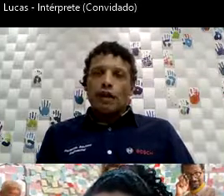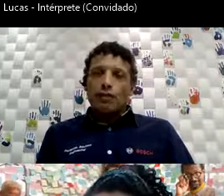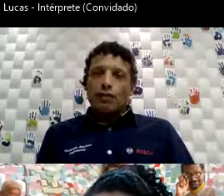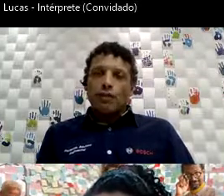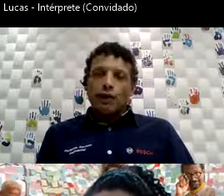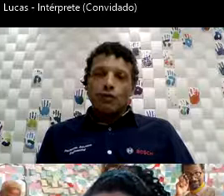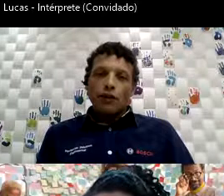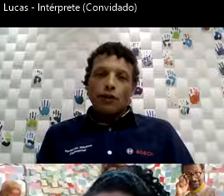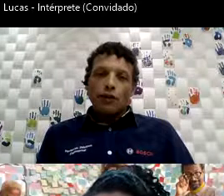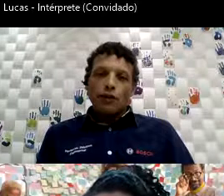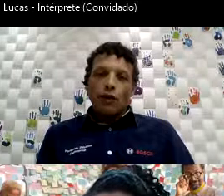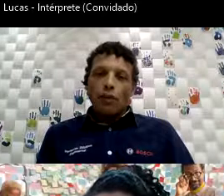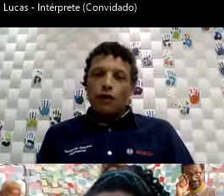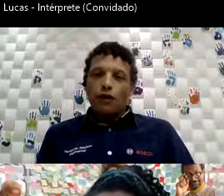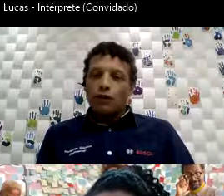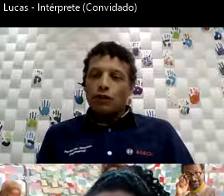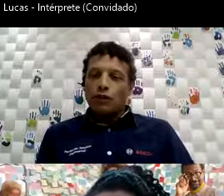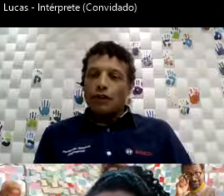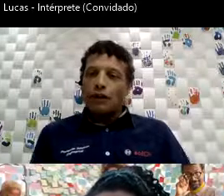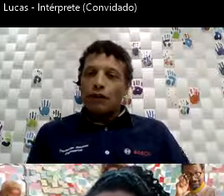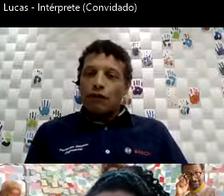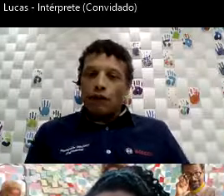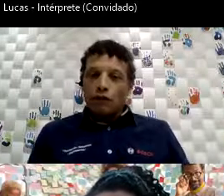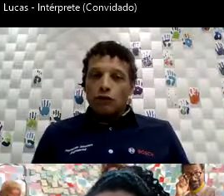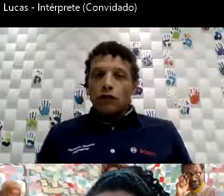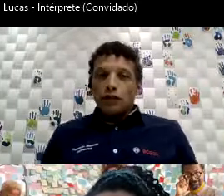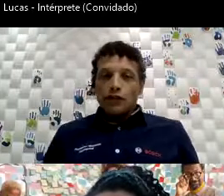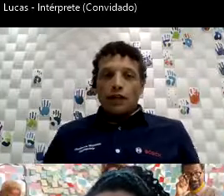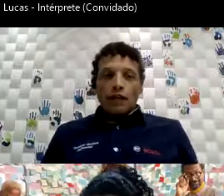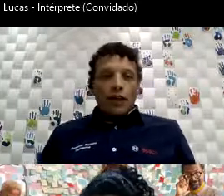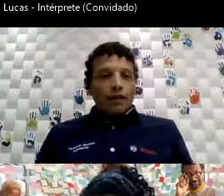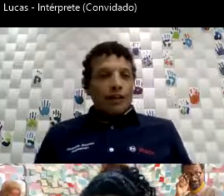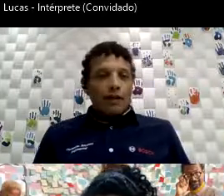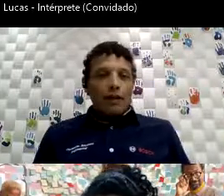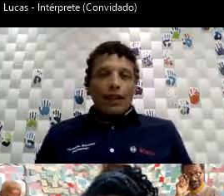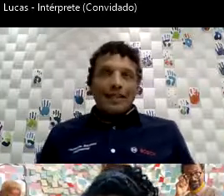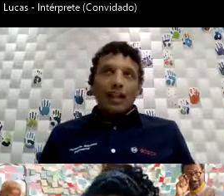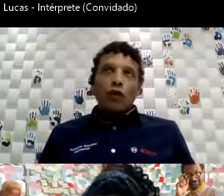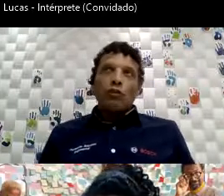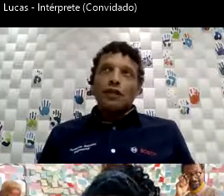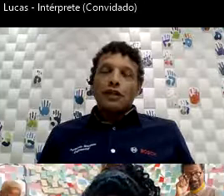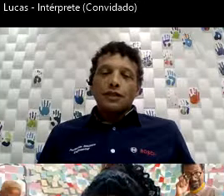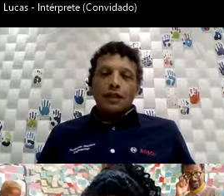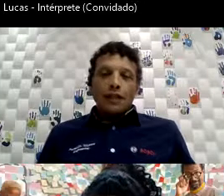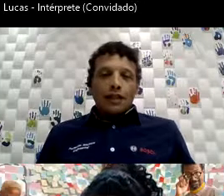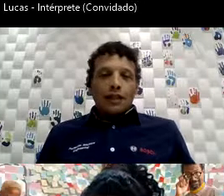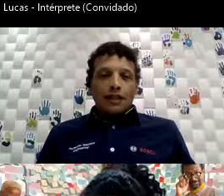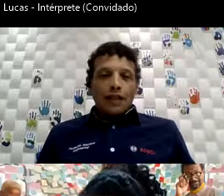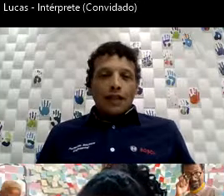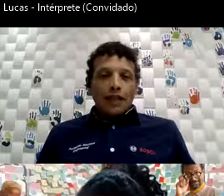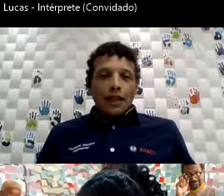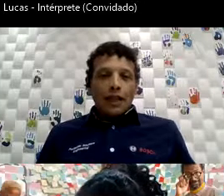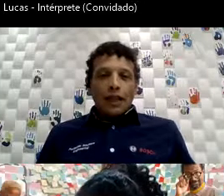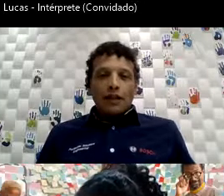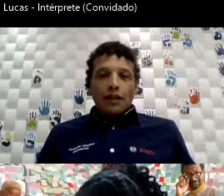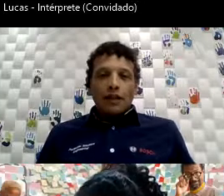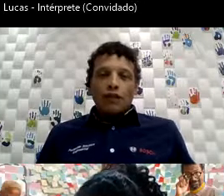tentar passar para vocês aqui. Então, é um prazer poder estar falando com vocês nesse tema que é tão importante